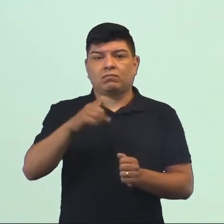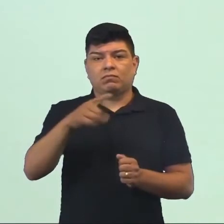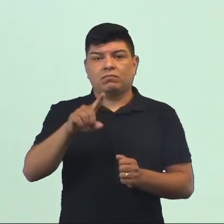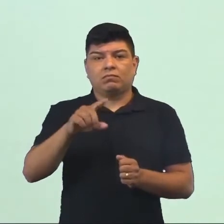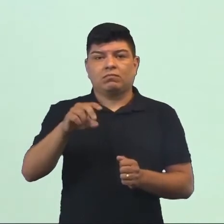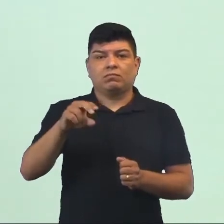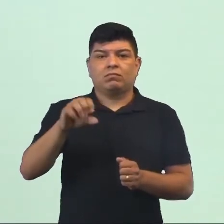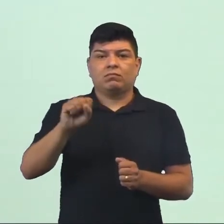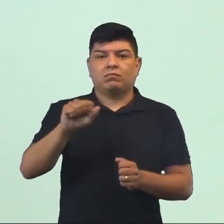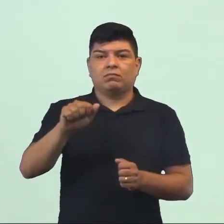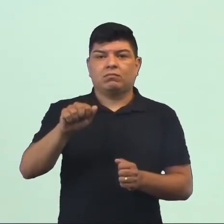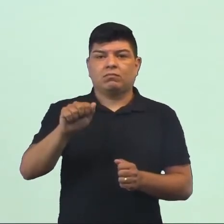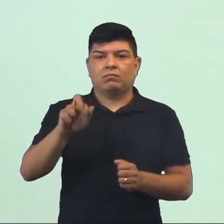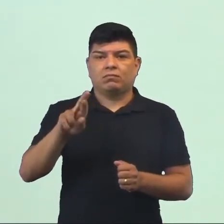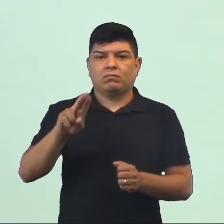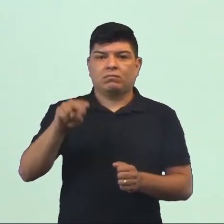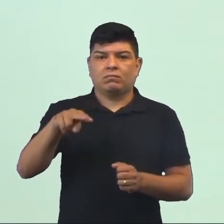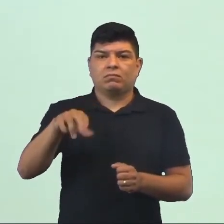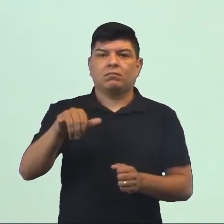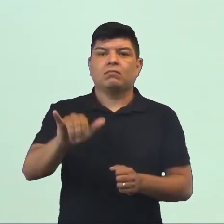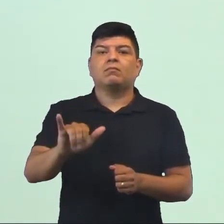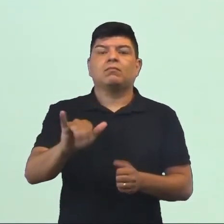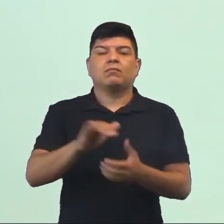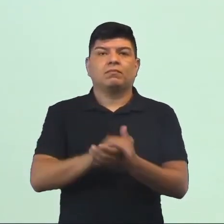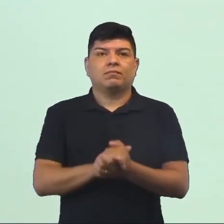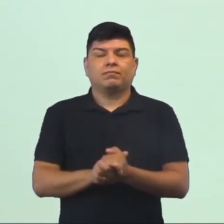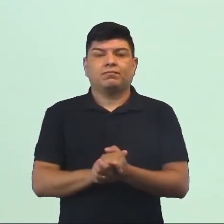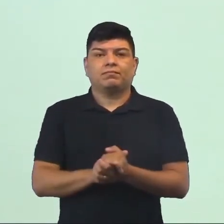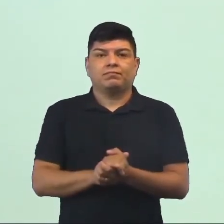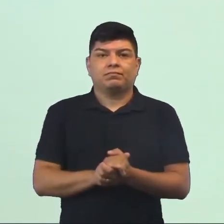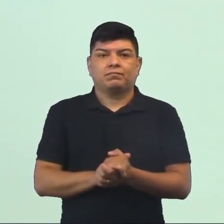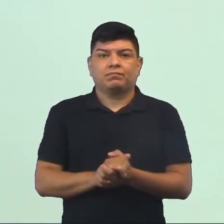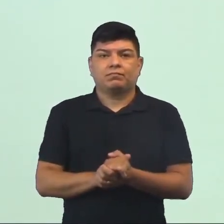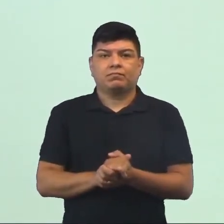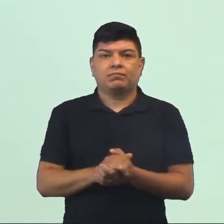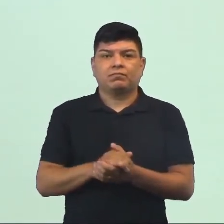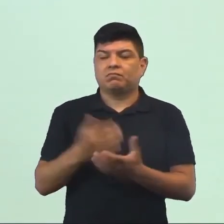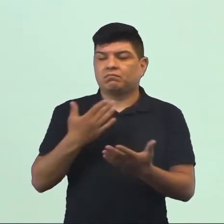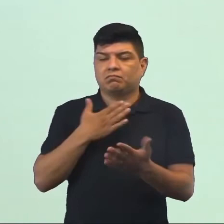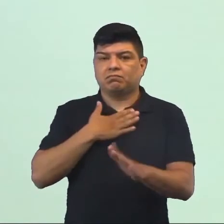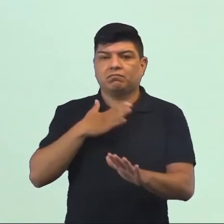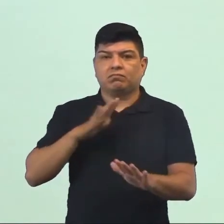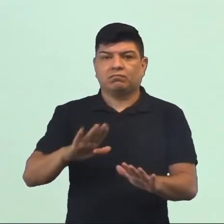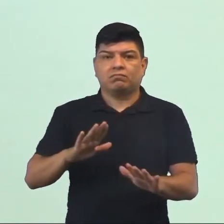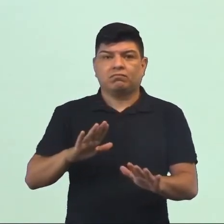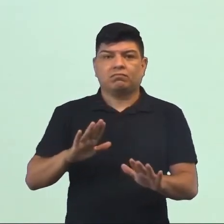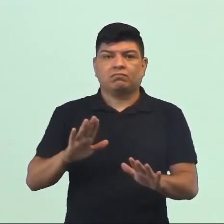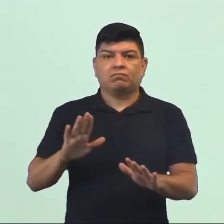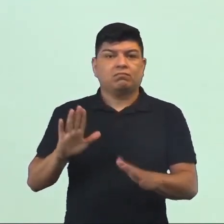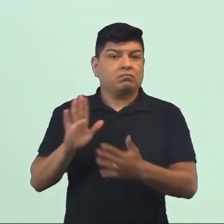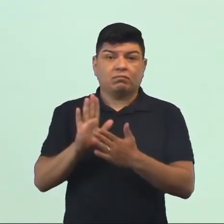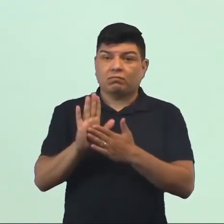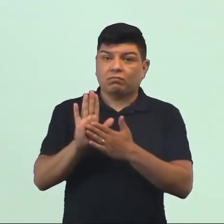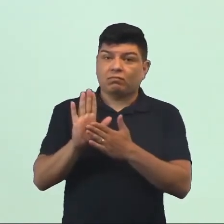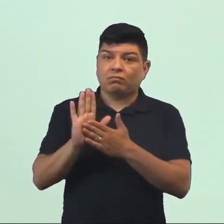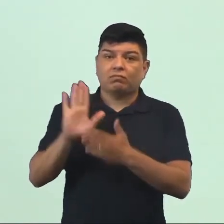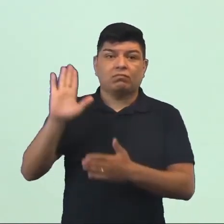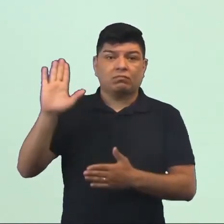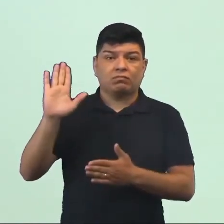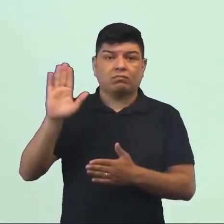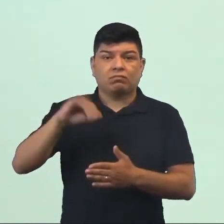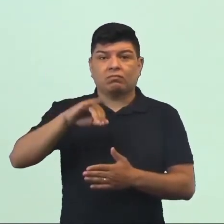acaba assumindo o governo, né? O José Sarney, ele era um desafeto declarado, né, do